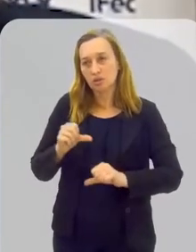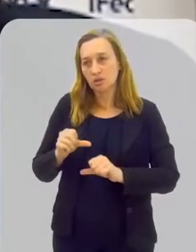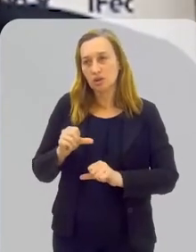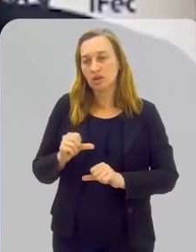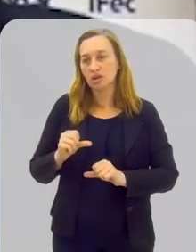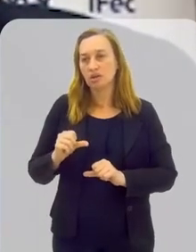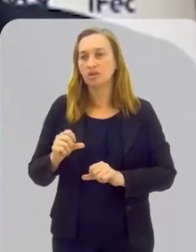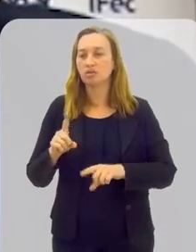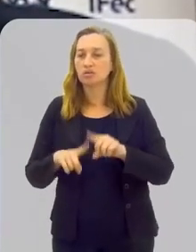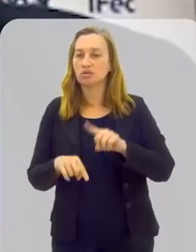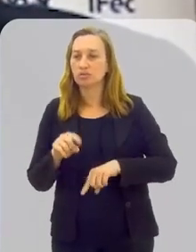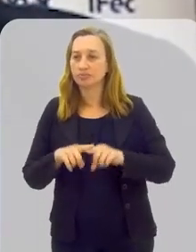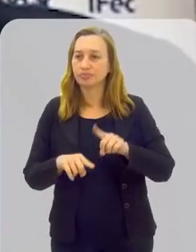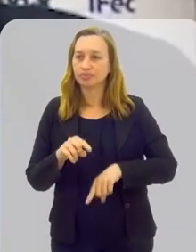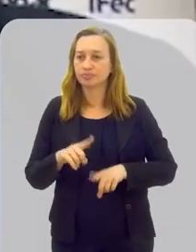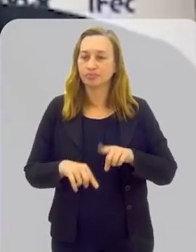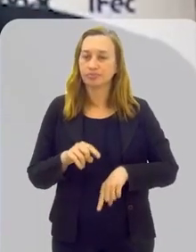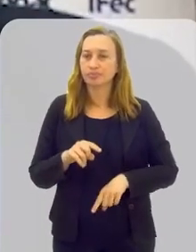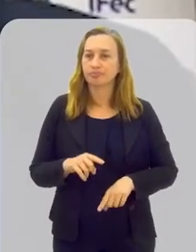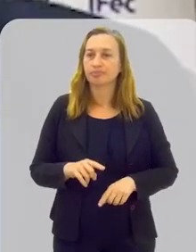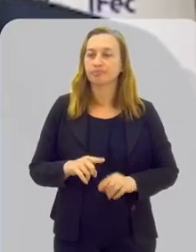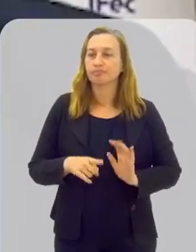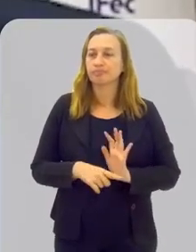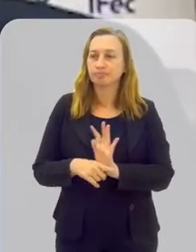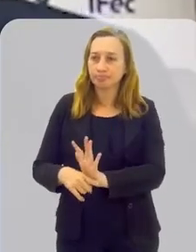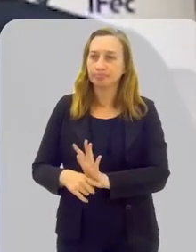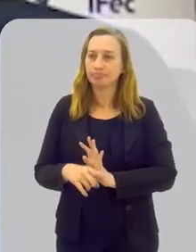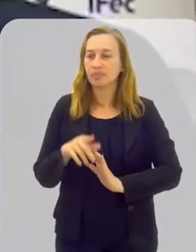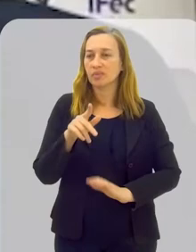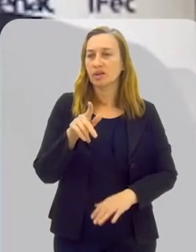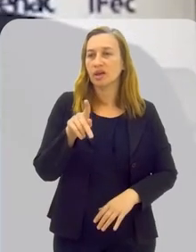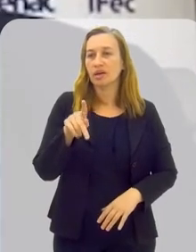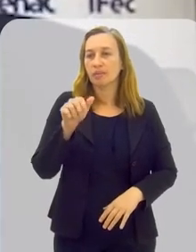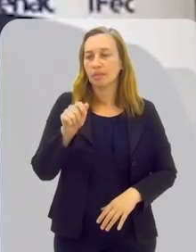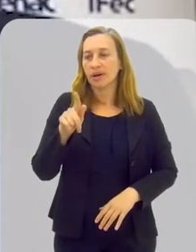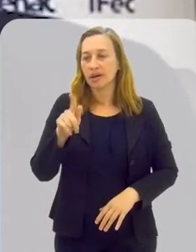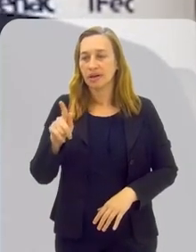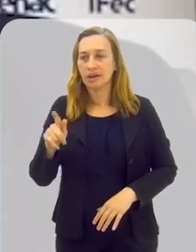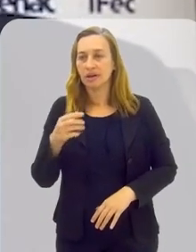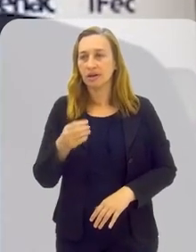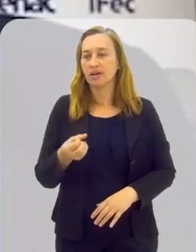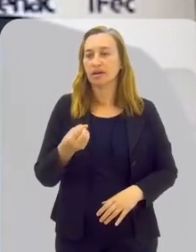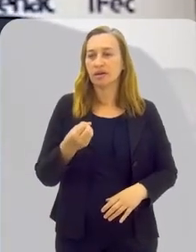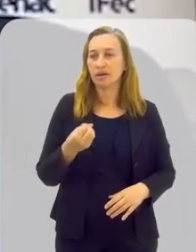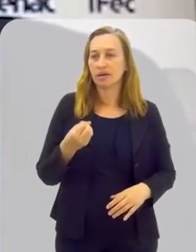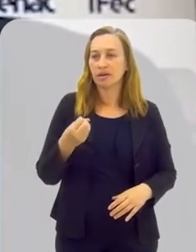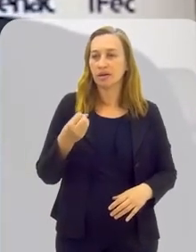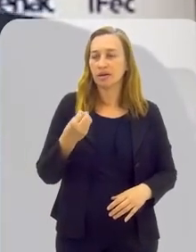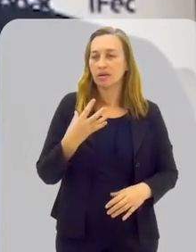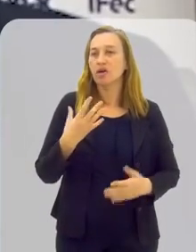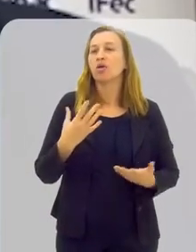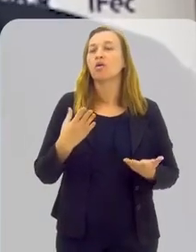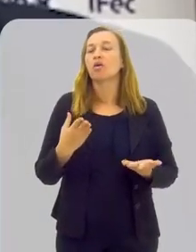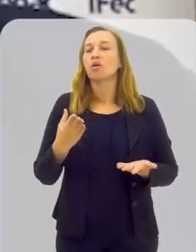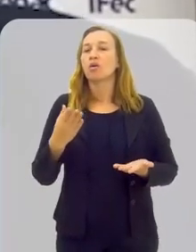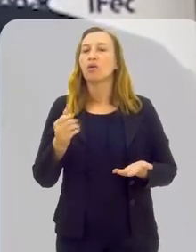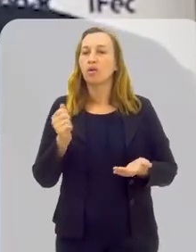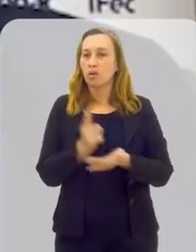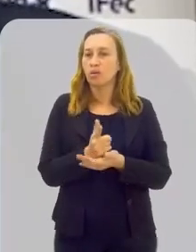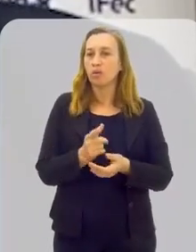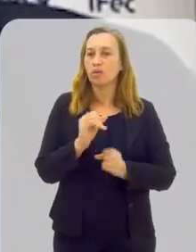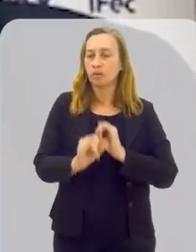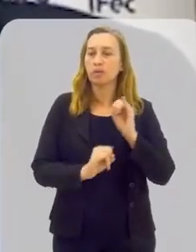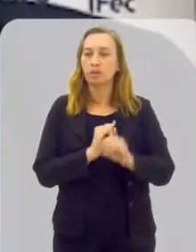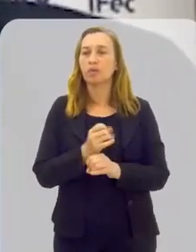muitas empresas que você pode ter a troca desse resíduo através dessa bonificação o pagbank